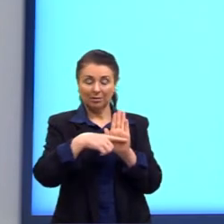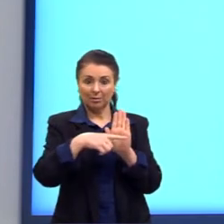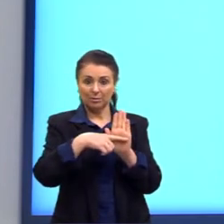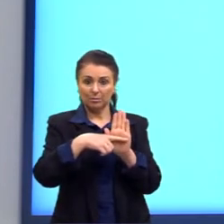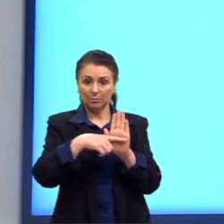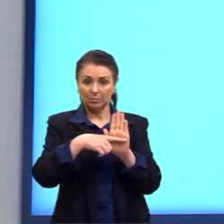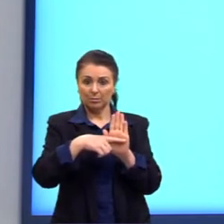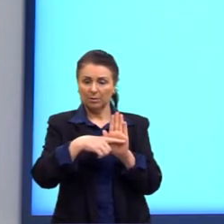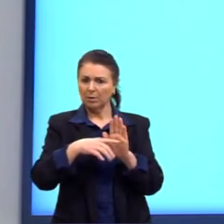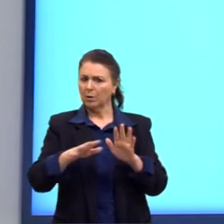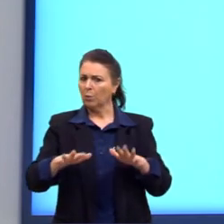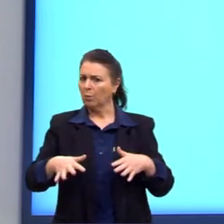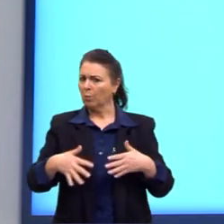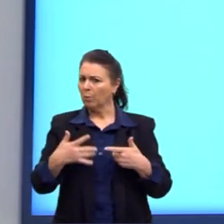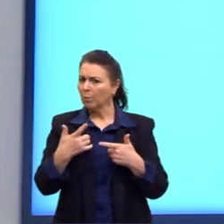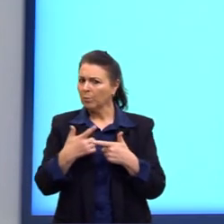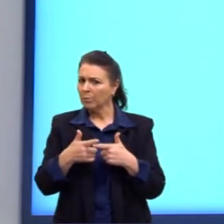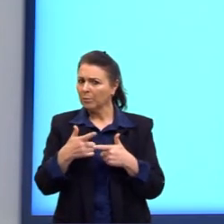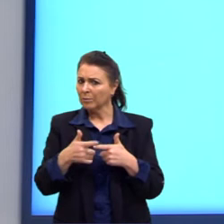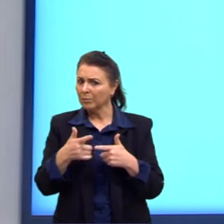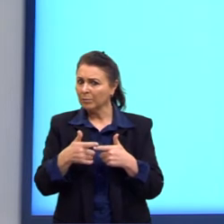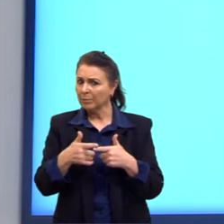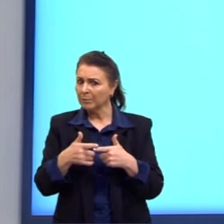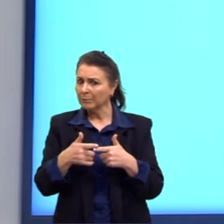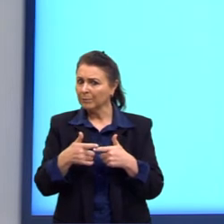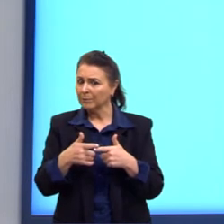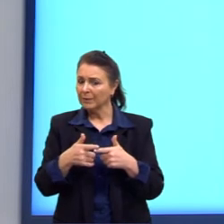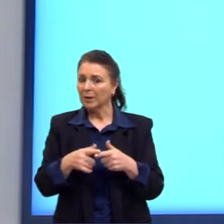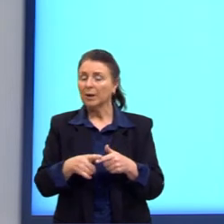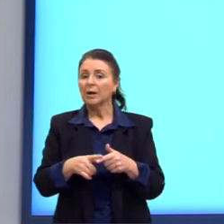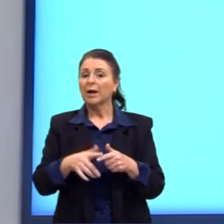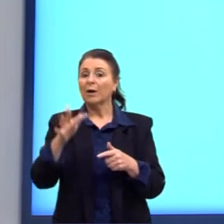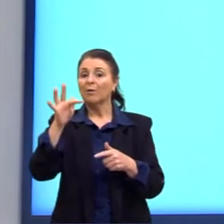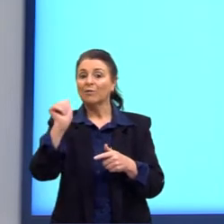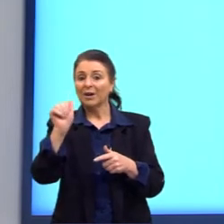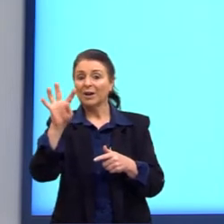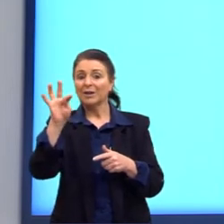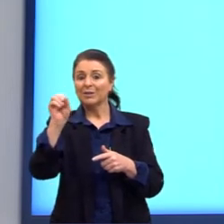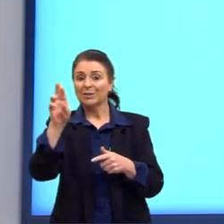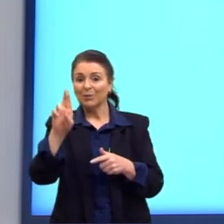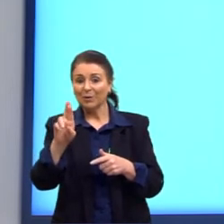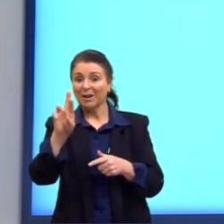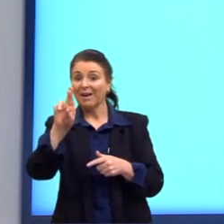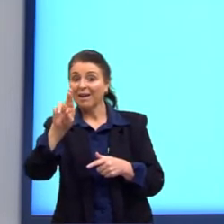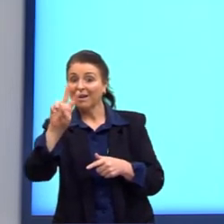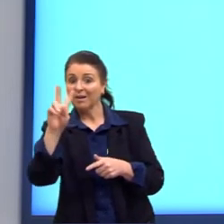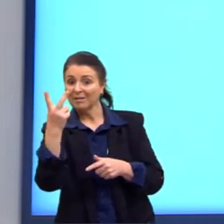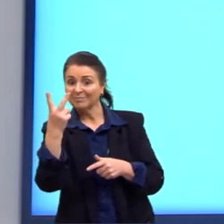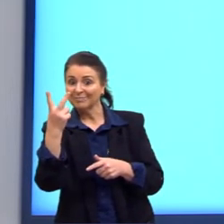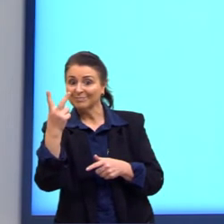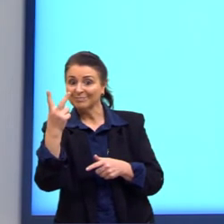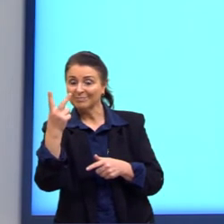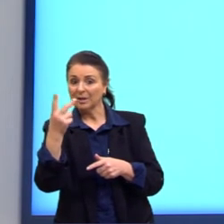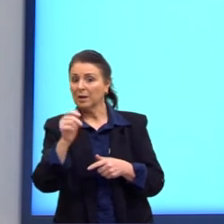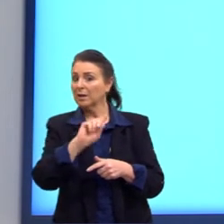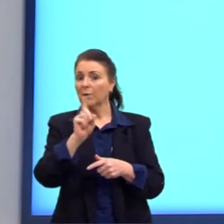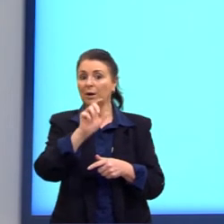qual é o problema aqui né O problema é o fator Rh não é nem o abe